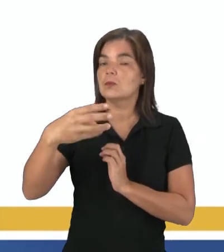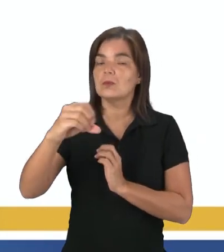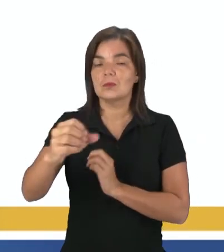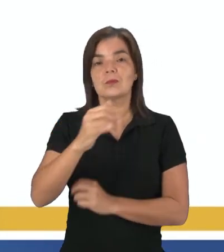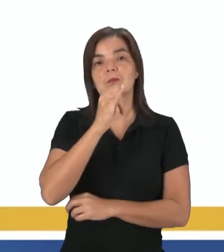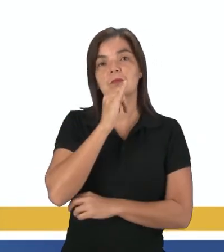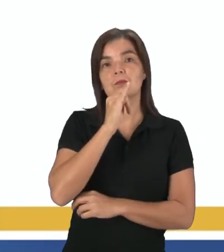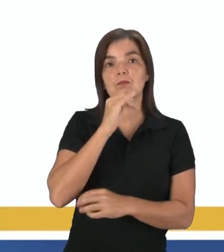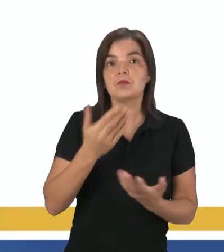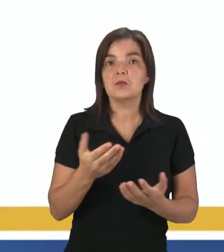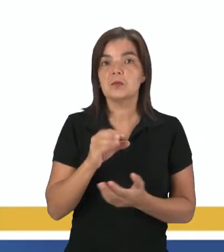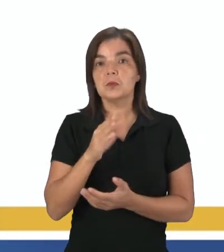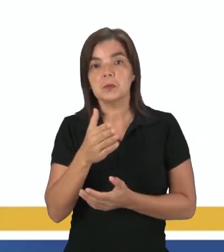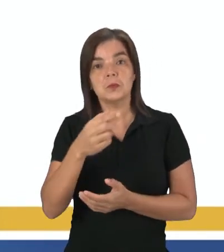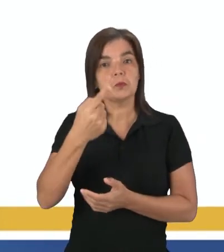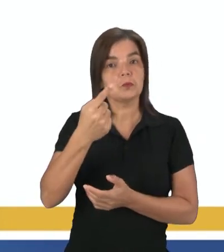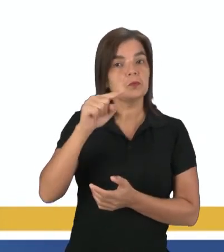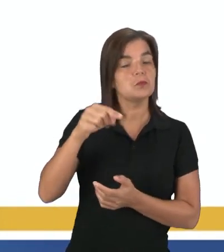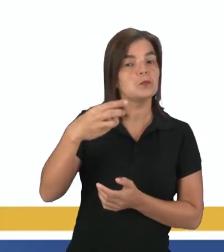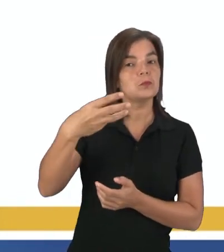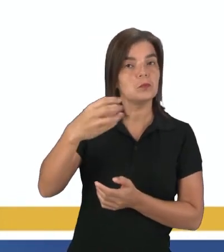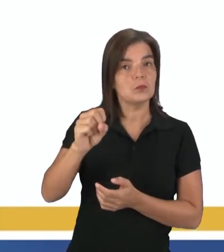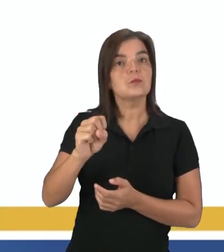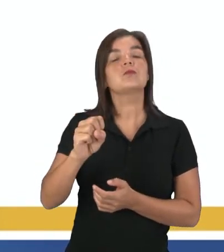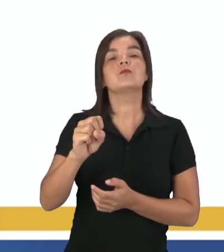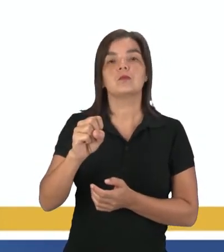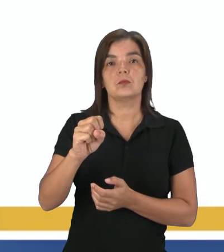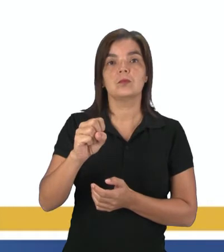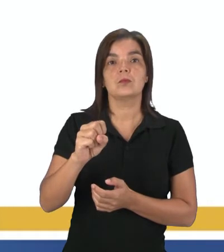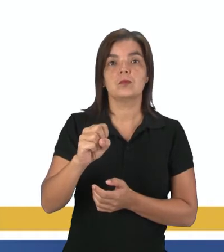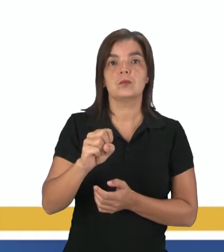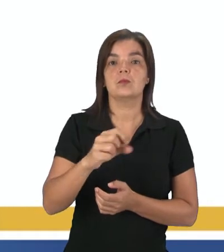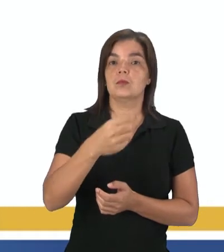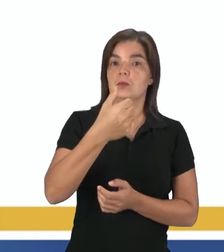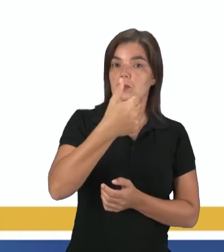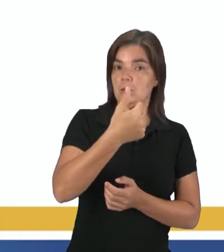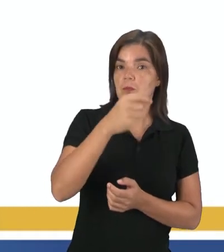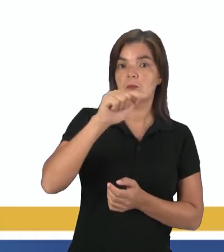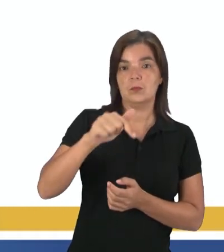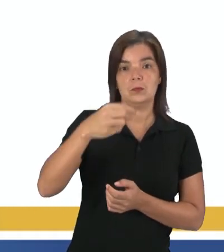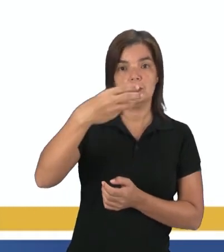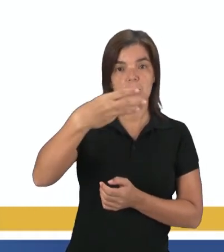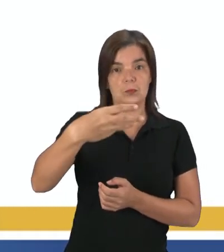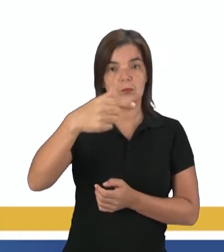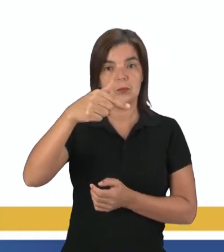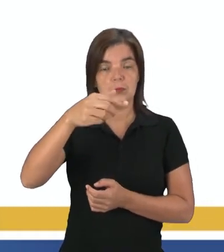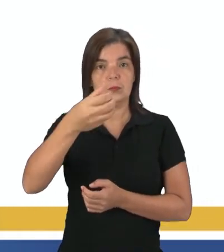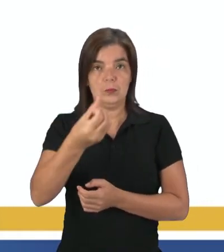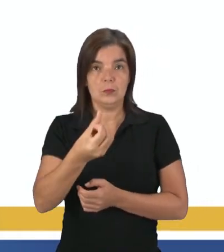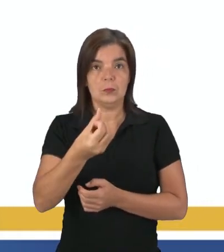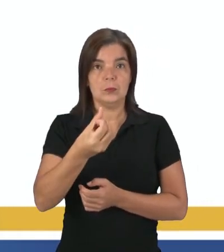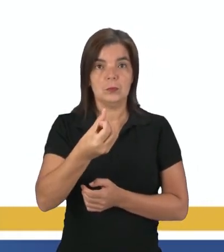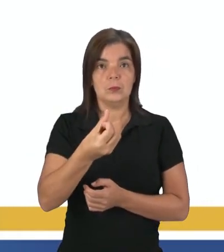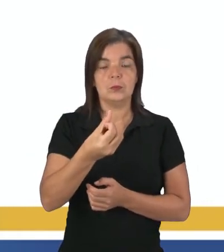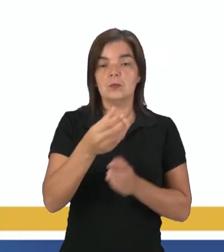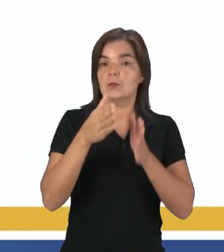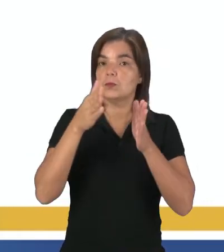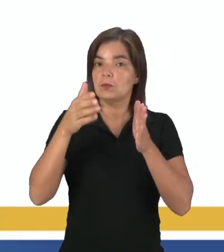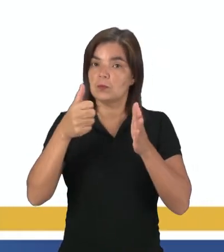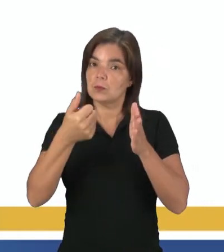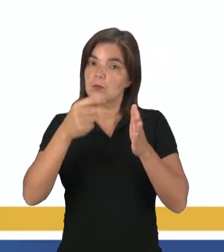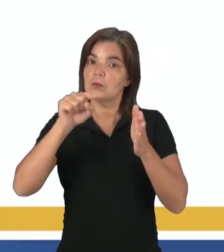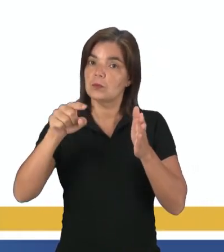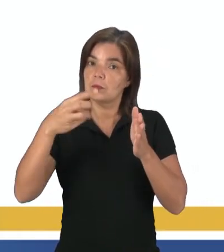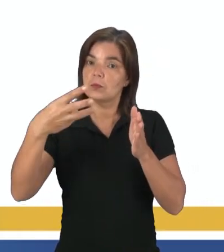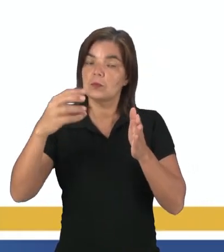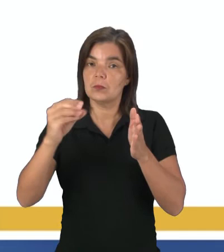por exemplo, ou até 1,38. Eu sei que 1,376 vai estar entre 1,37 e